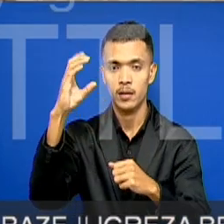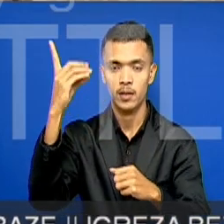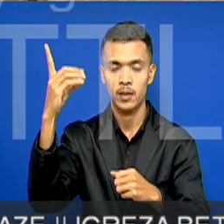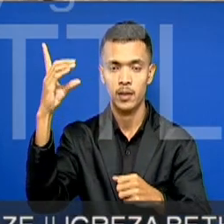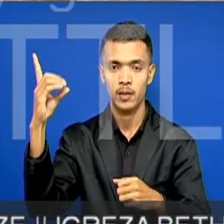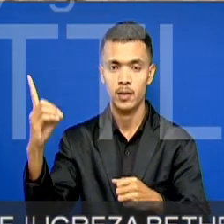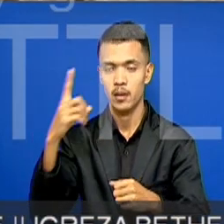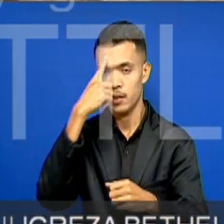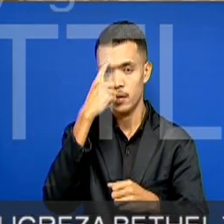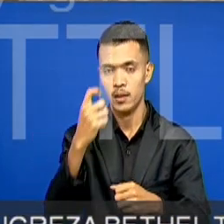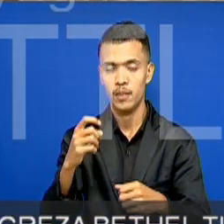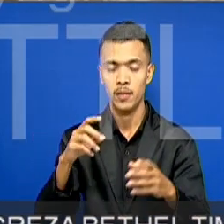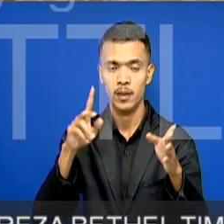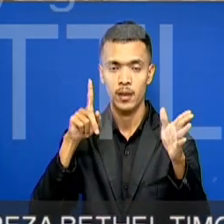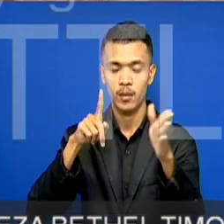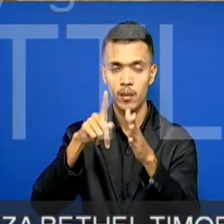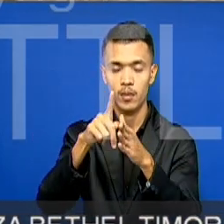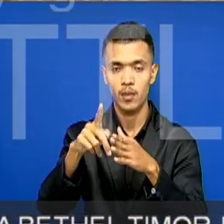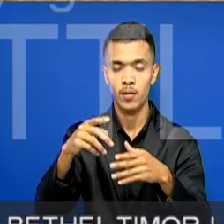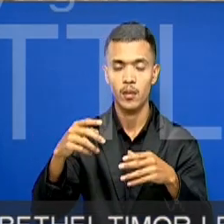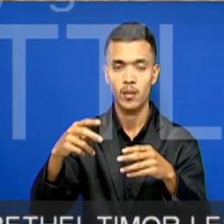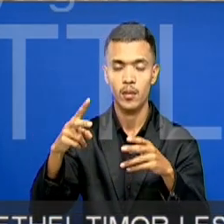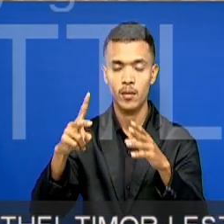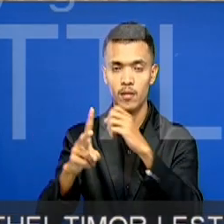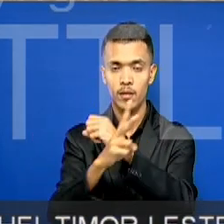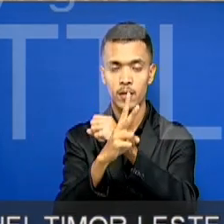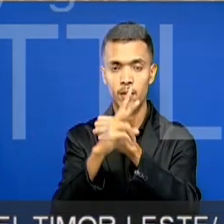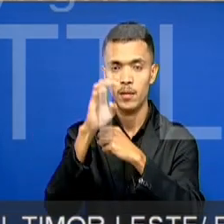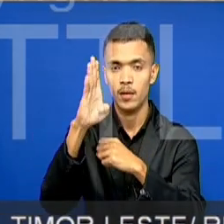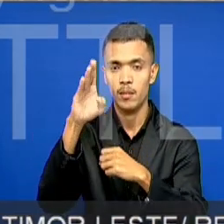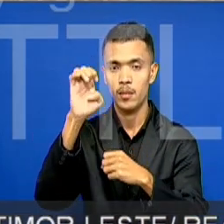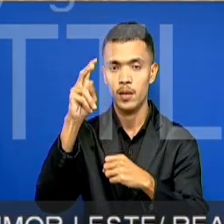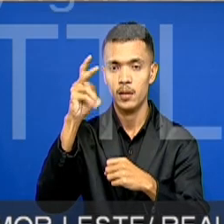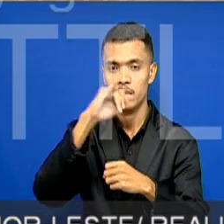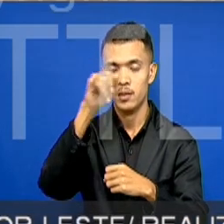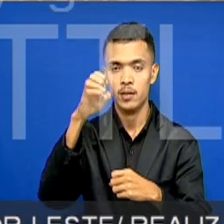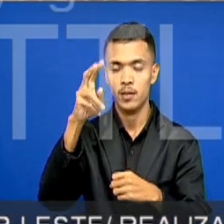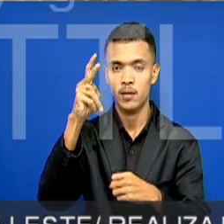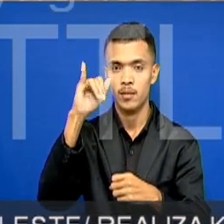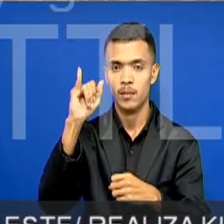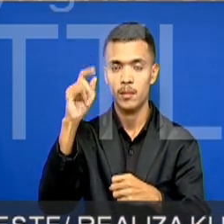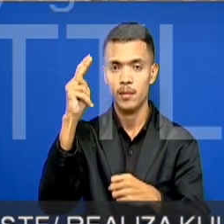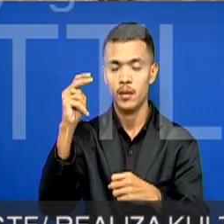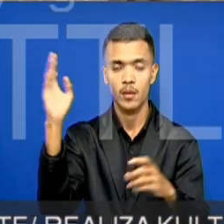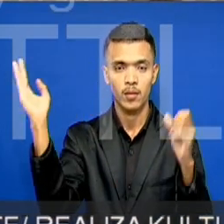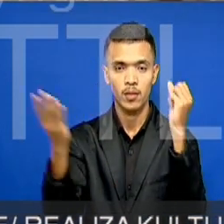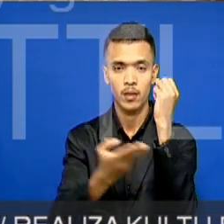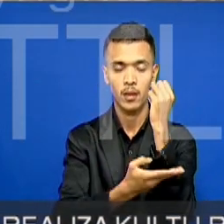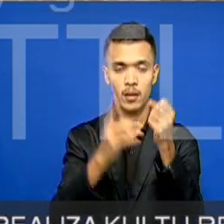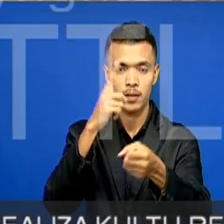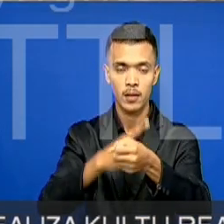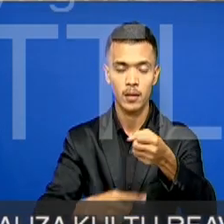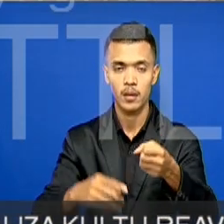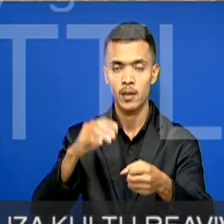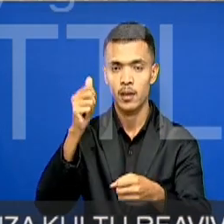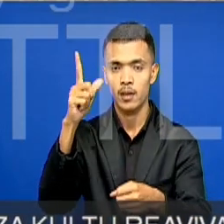ECDD Tamba Provadu hamate lesado Benjamin de Jesus Martins nota kanek Alessandre e apostu Letefeho. Ia